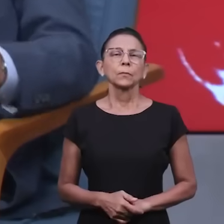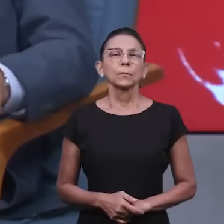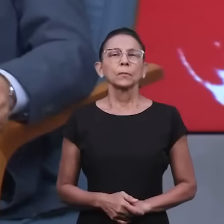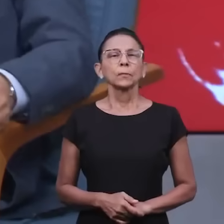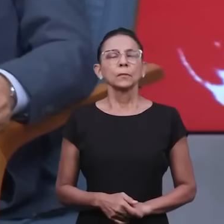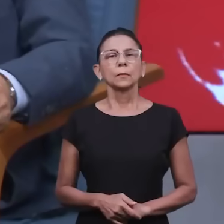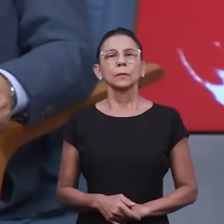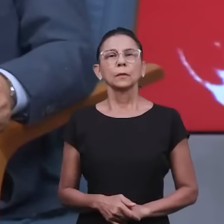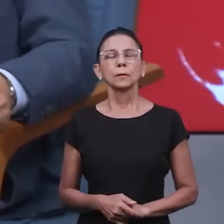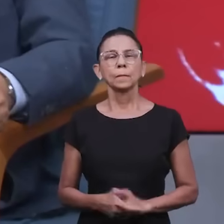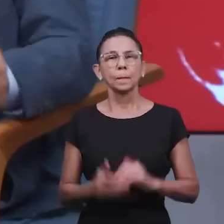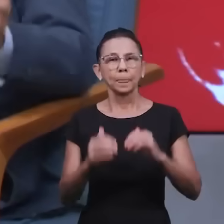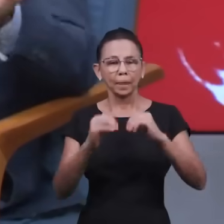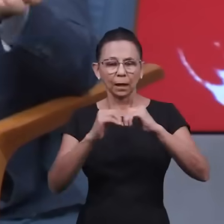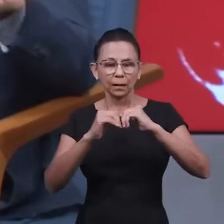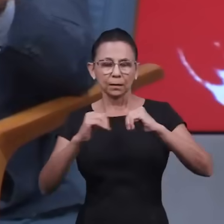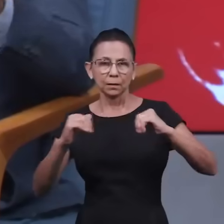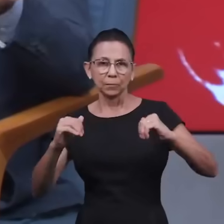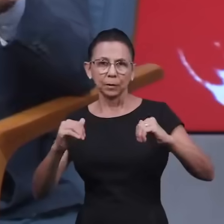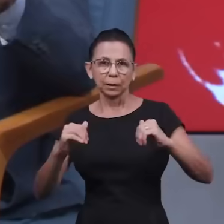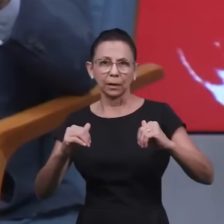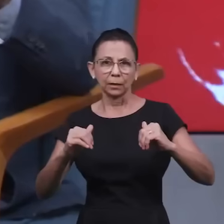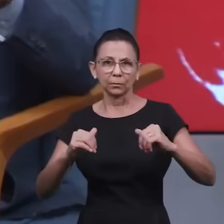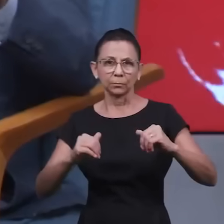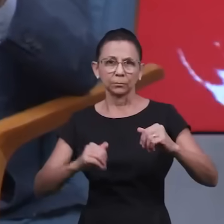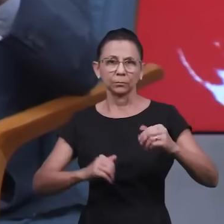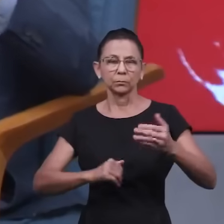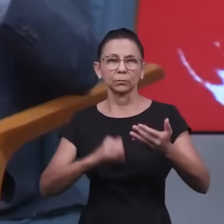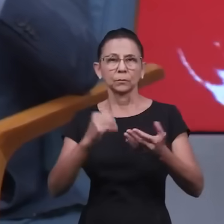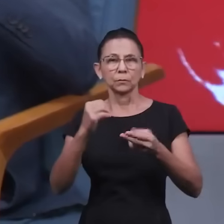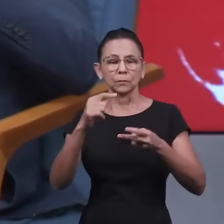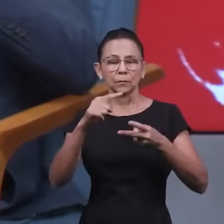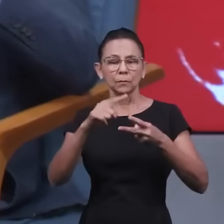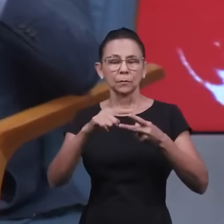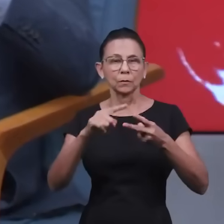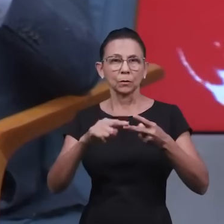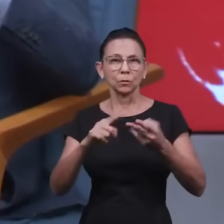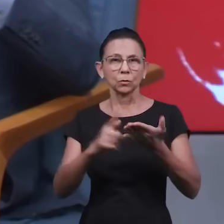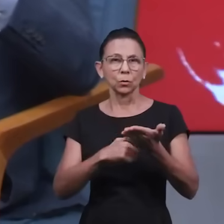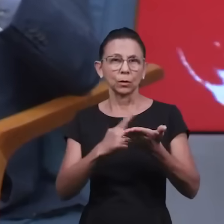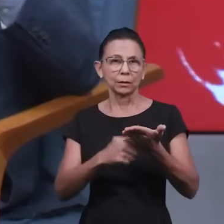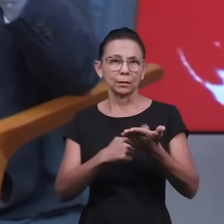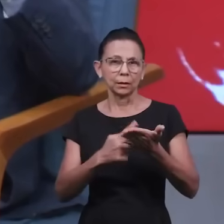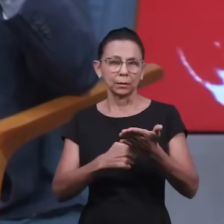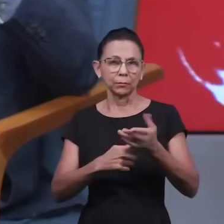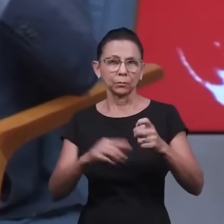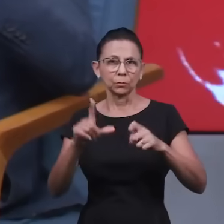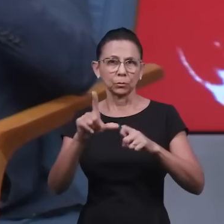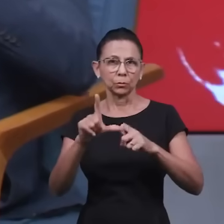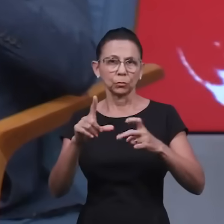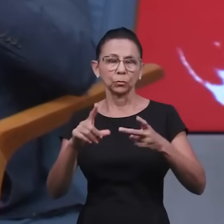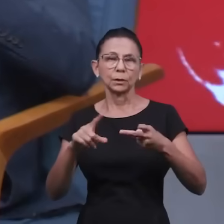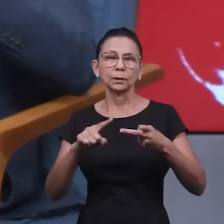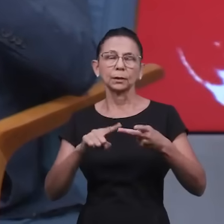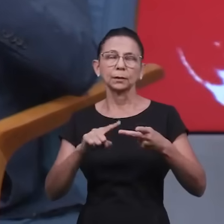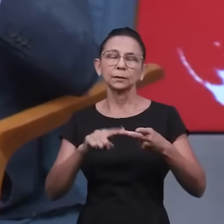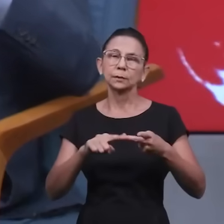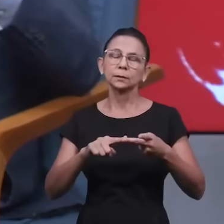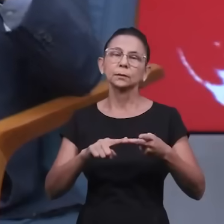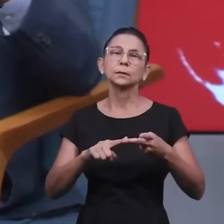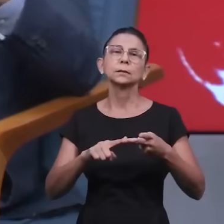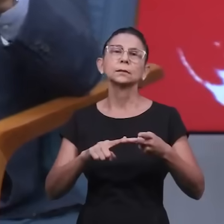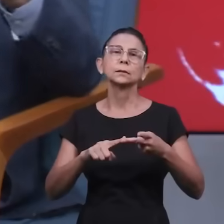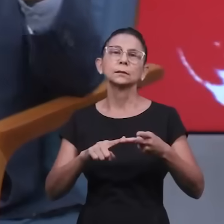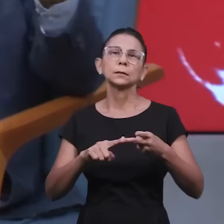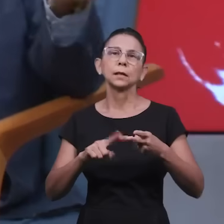igreja. Então, por isso que se separaram os dois livros. A expressão Atos dos Apóstolos não